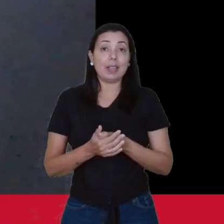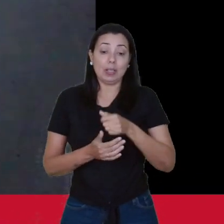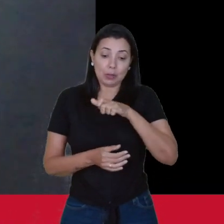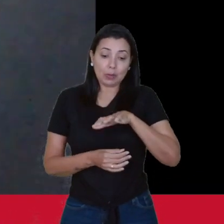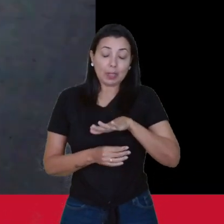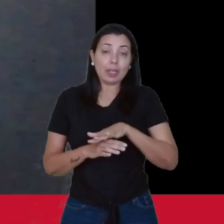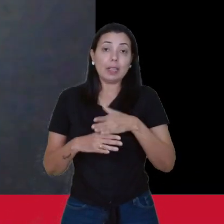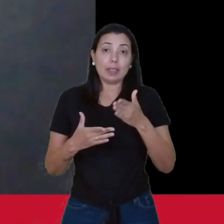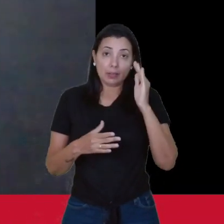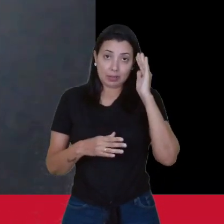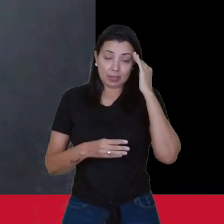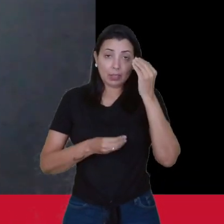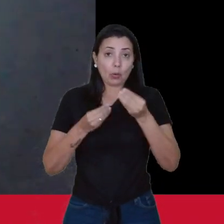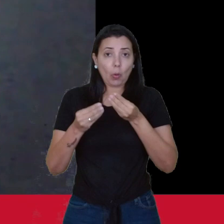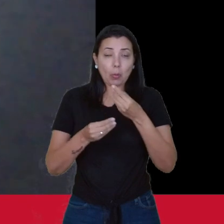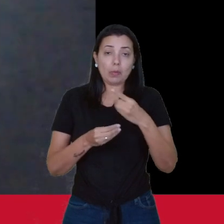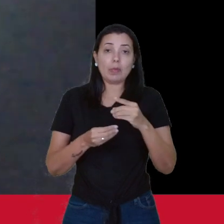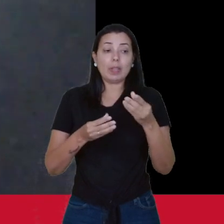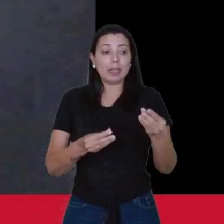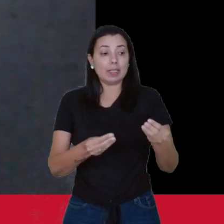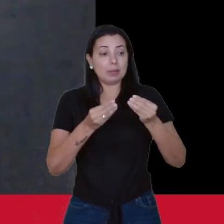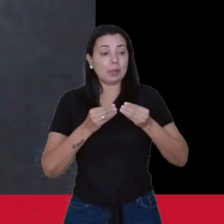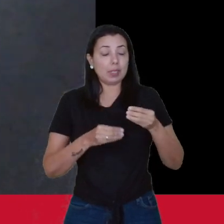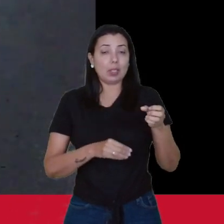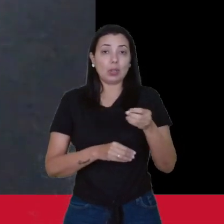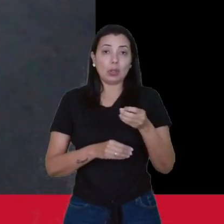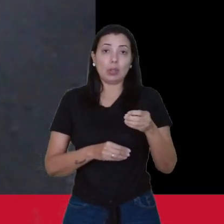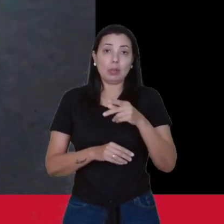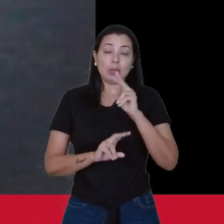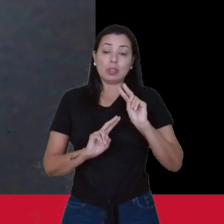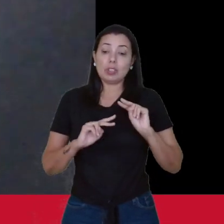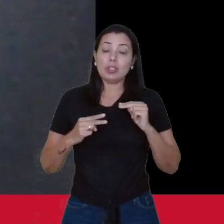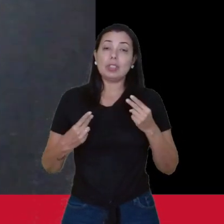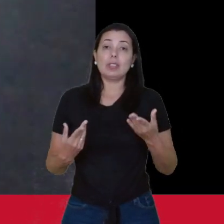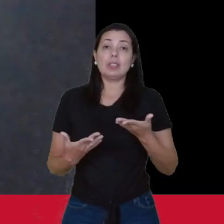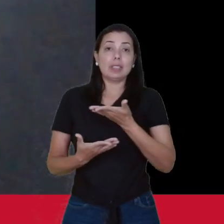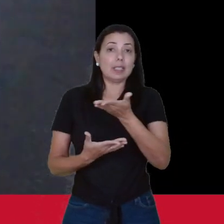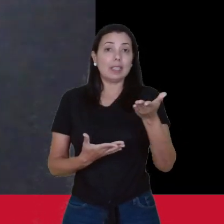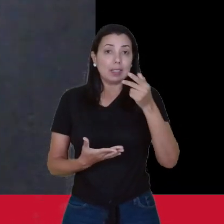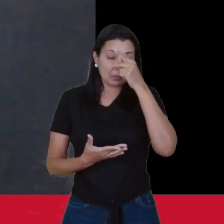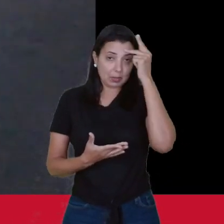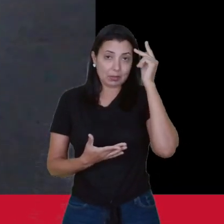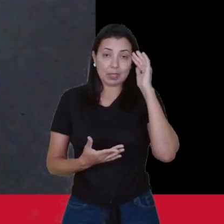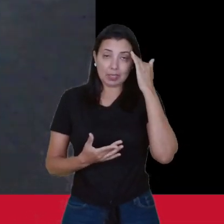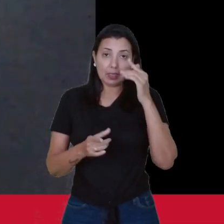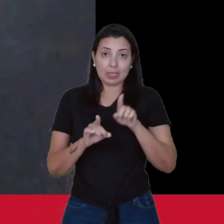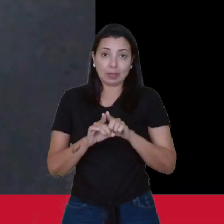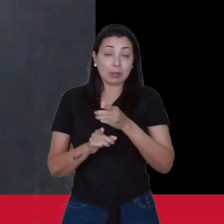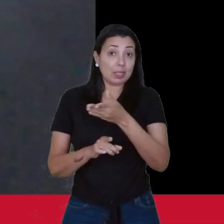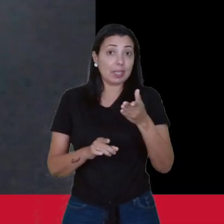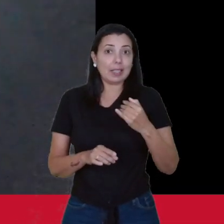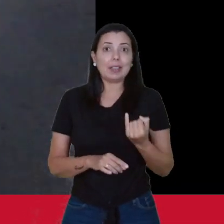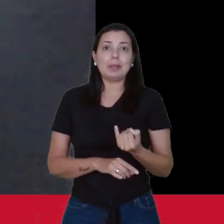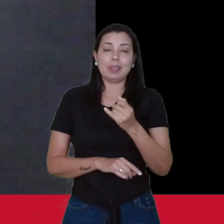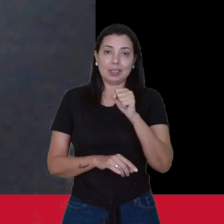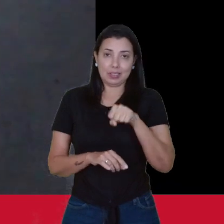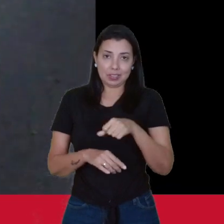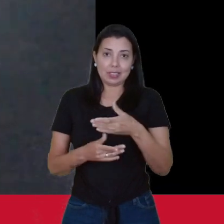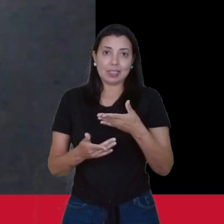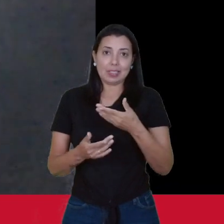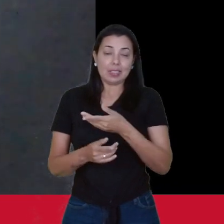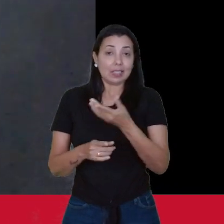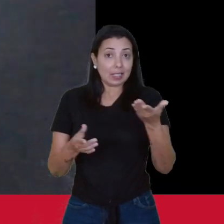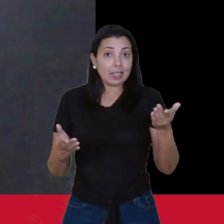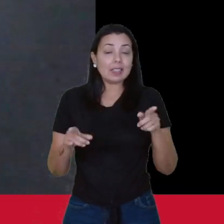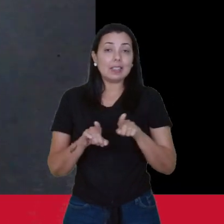lugar, então entender como que a gente vai receber essas novas gerações, e que essas pessoas vão entender também que elas são importantes e que elas